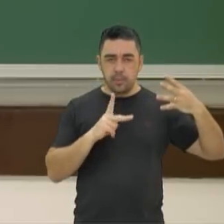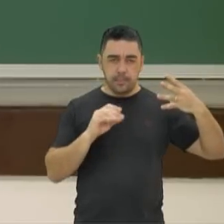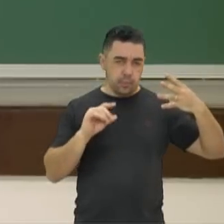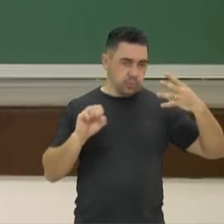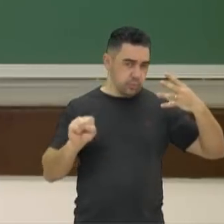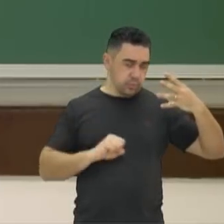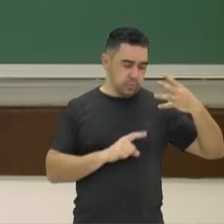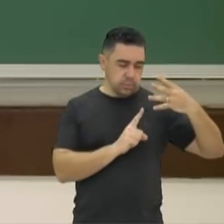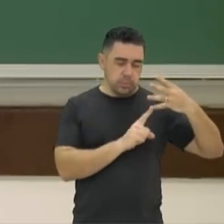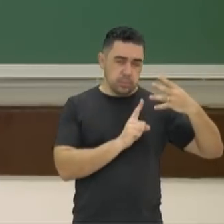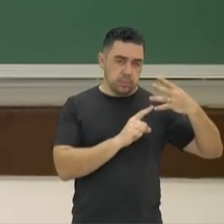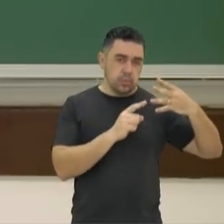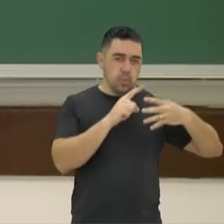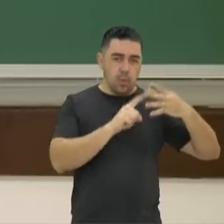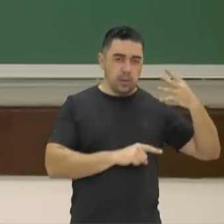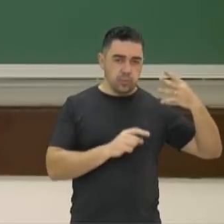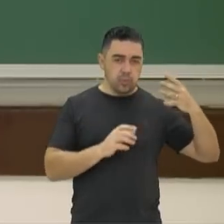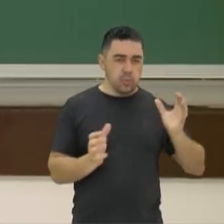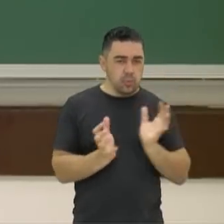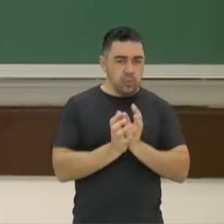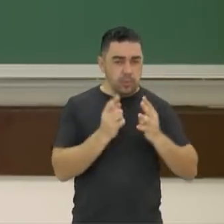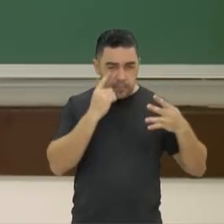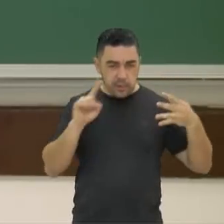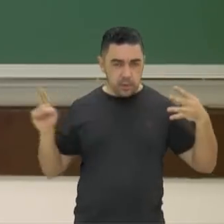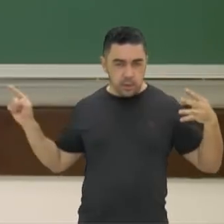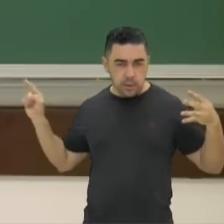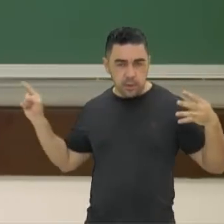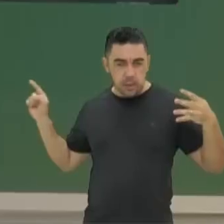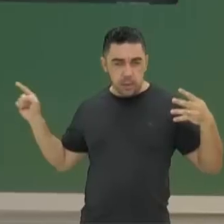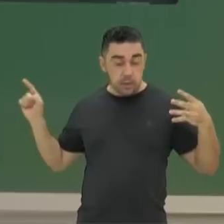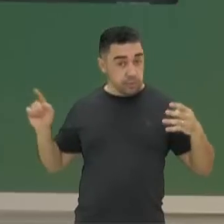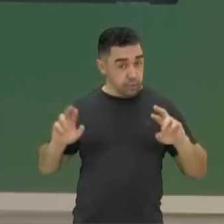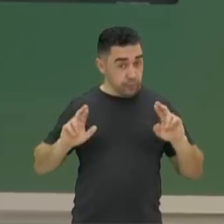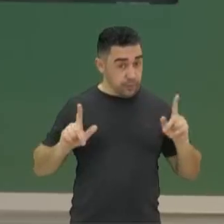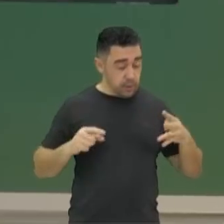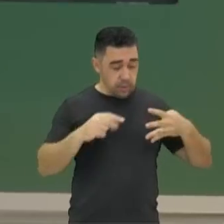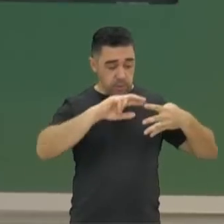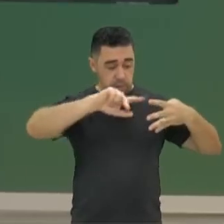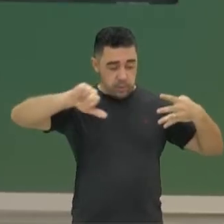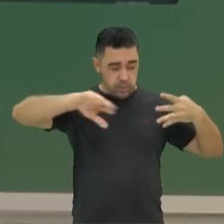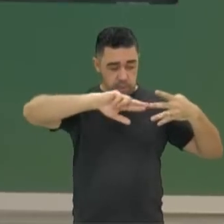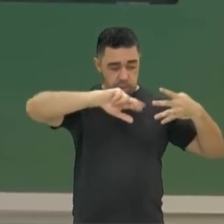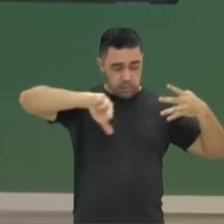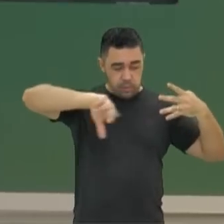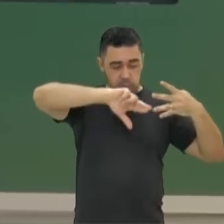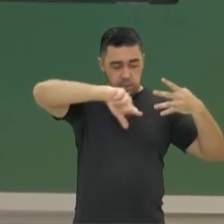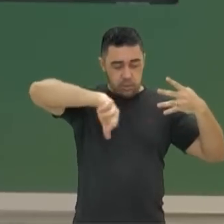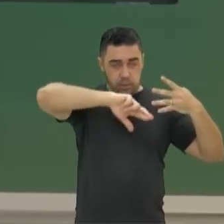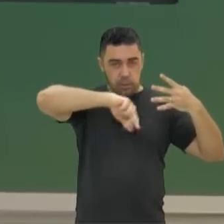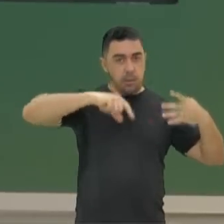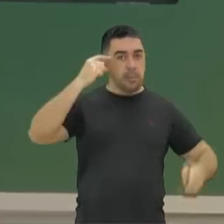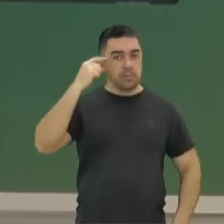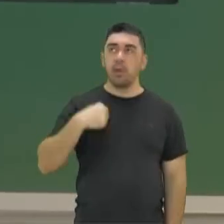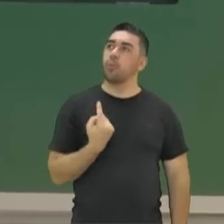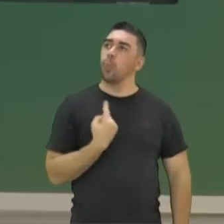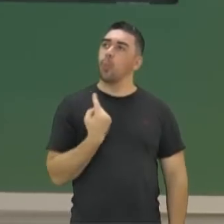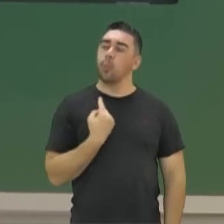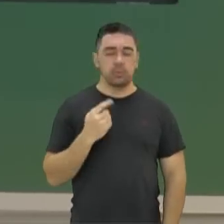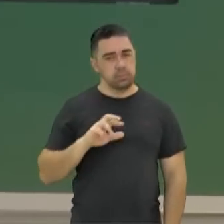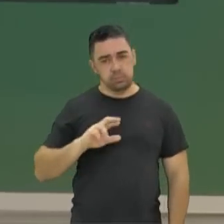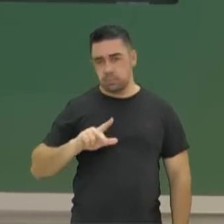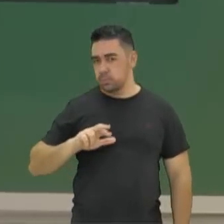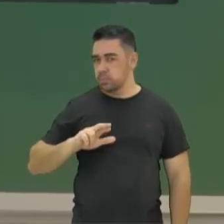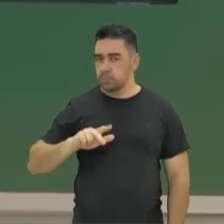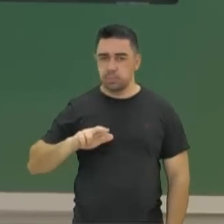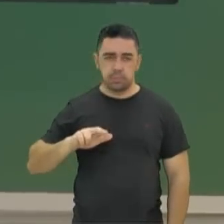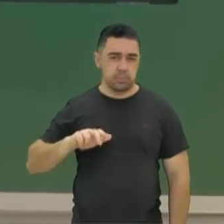Paranthropus, tá? Tá ali os 4 grupos. Então, tá vendo aqui esse desenho, quantas espécies diferentes de cada gênero? E a gente acha que a gente é exclusivo, né? Só nós